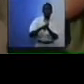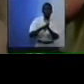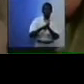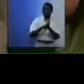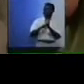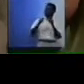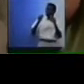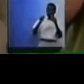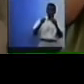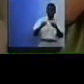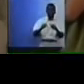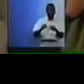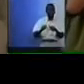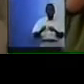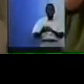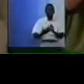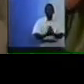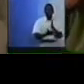acabei voltando aqui.